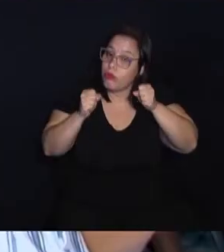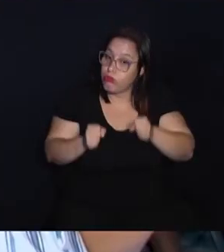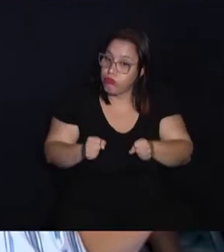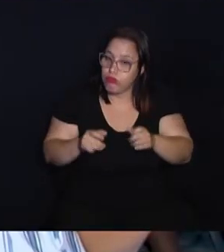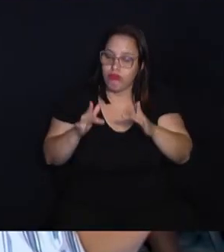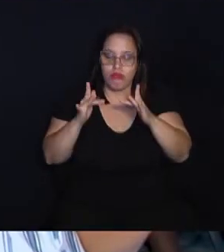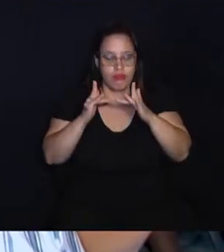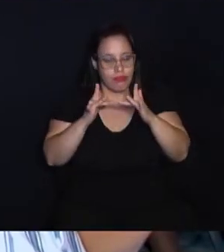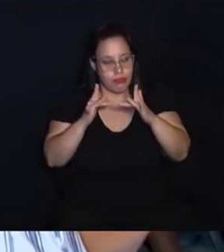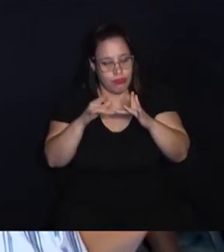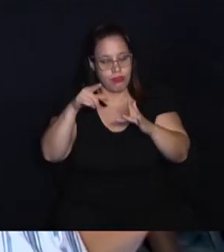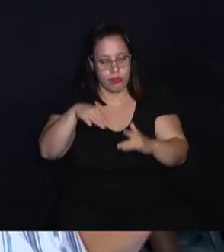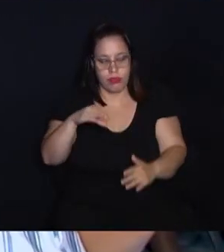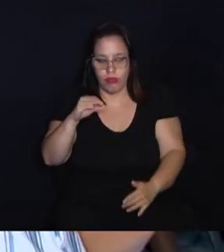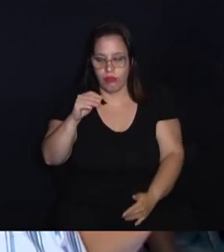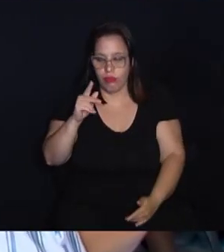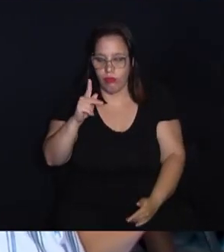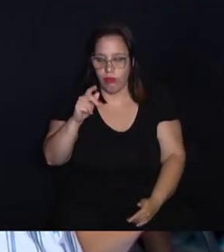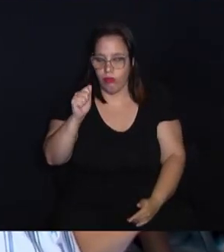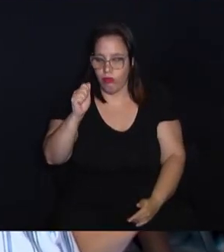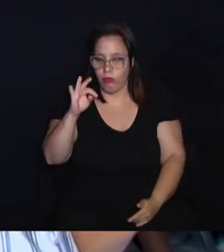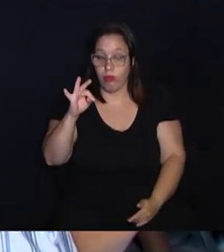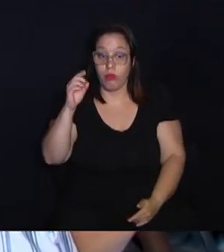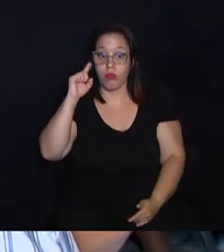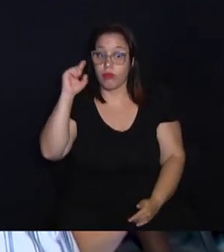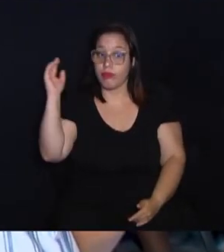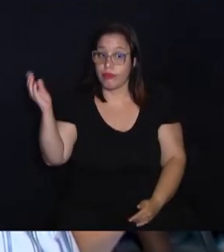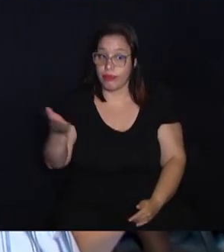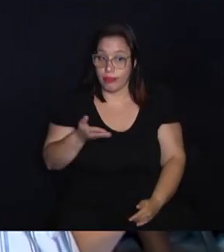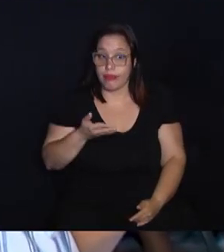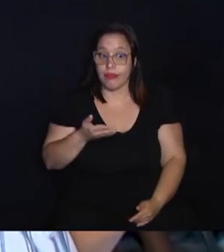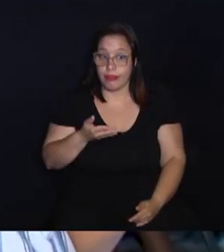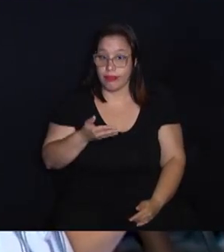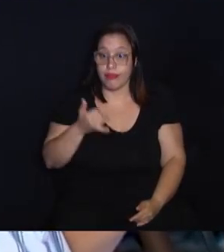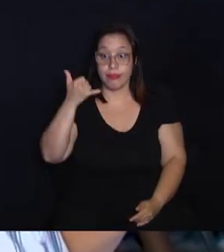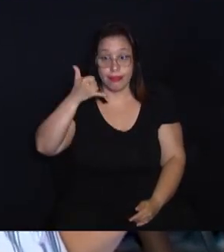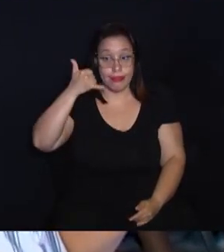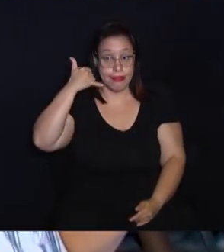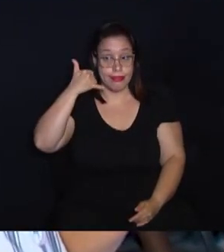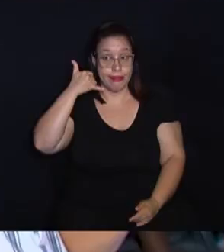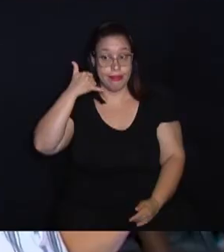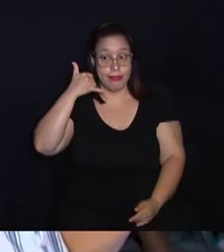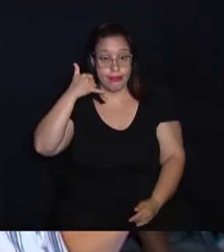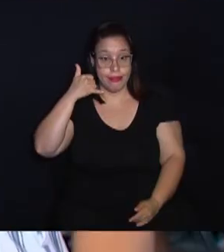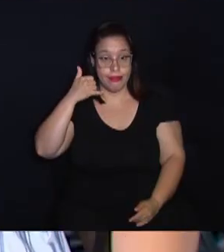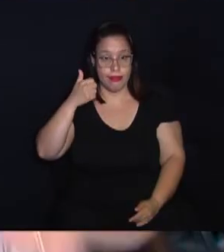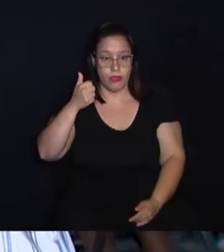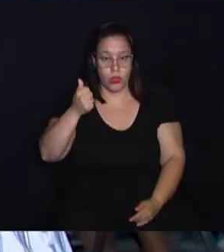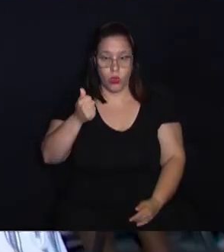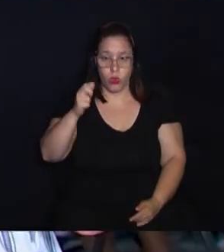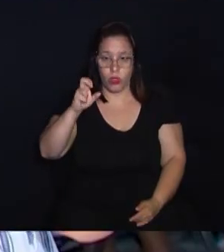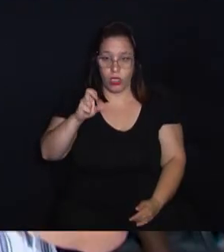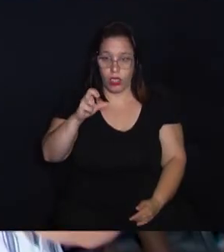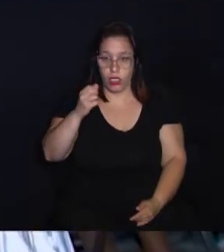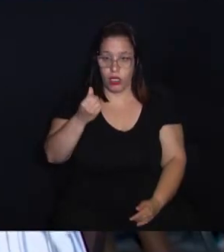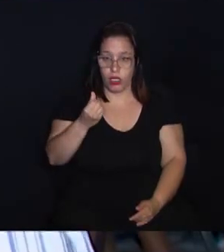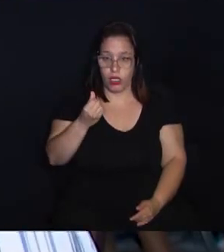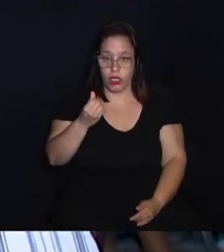em contato com o pessoal aqui do CEPAT, tem o site para acessar, tem o telefone que a Camila passou, 156.